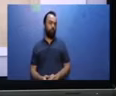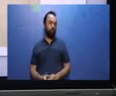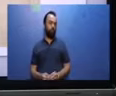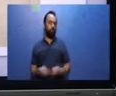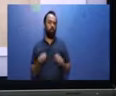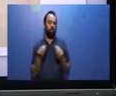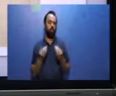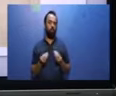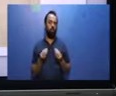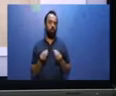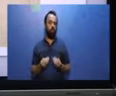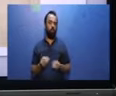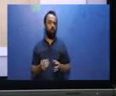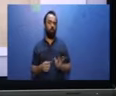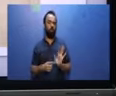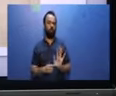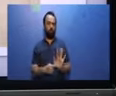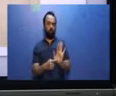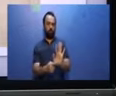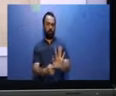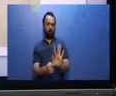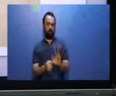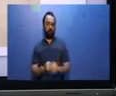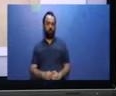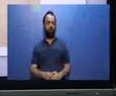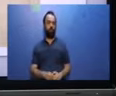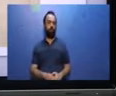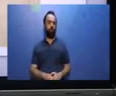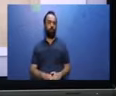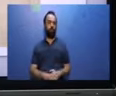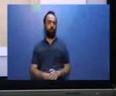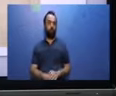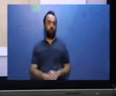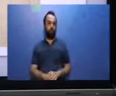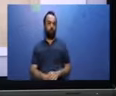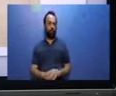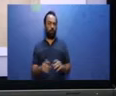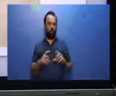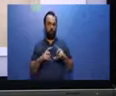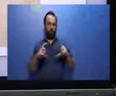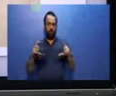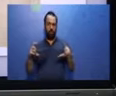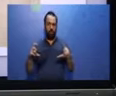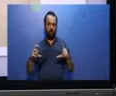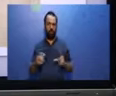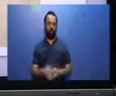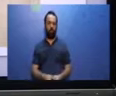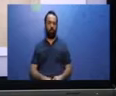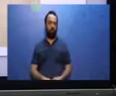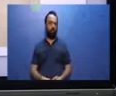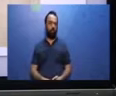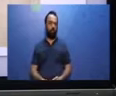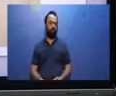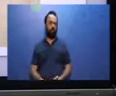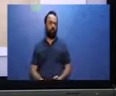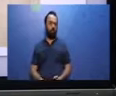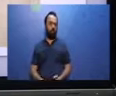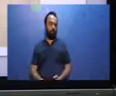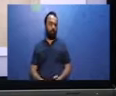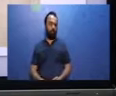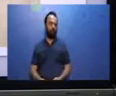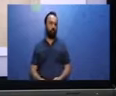mas como nós representamos essa é a fórmula química através de cálculos e símbolos